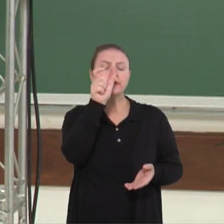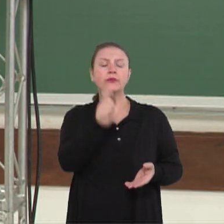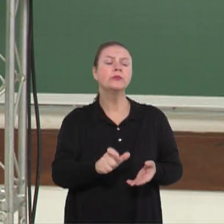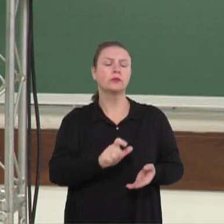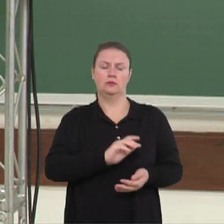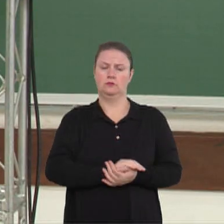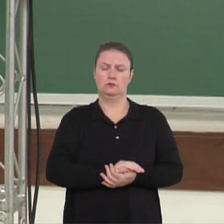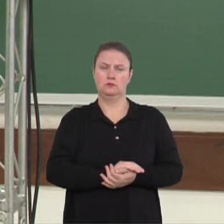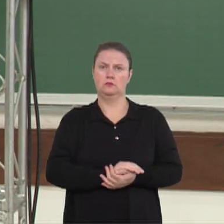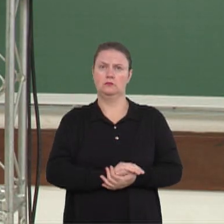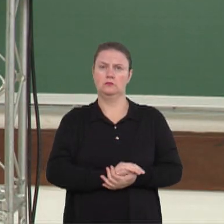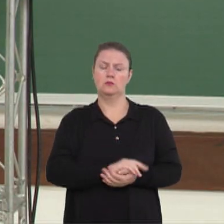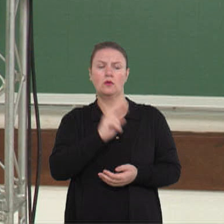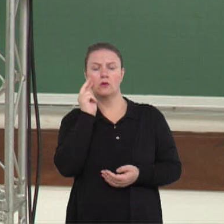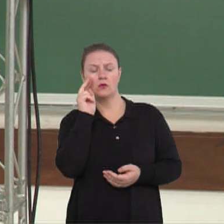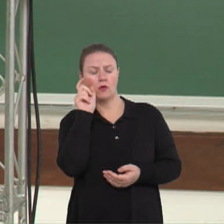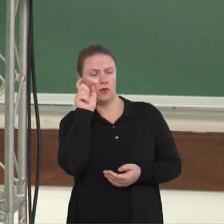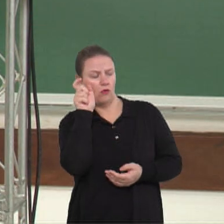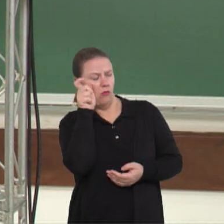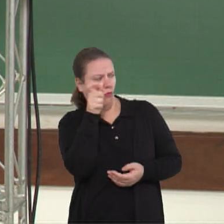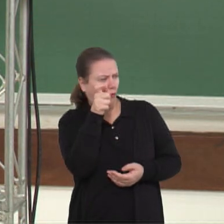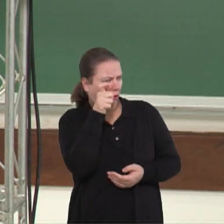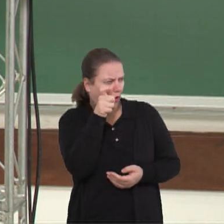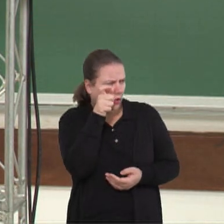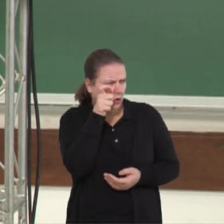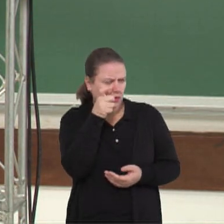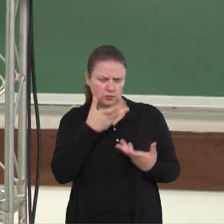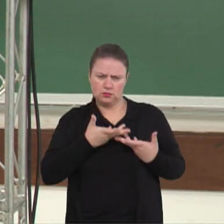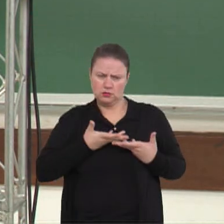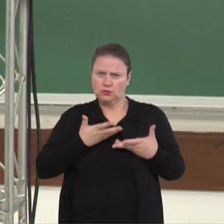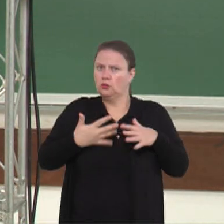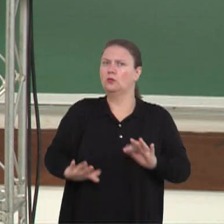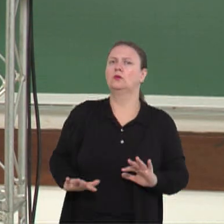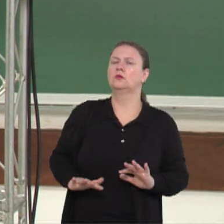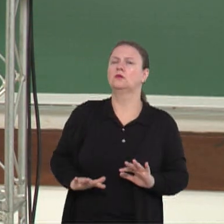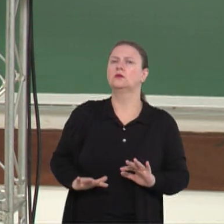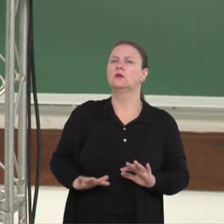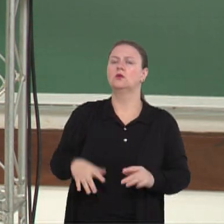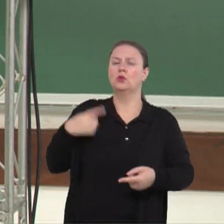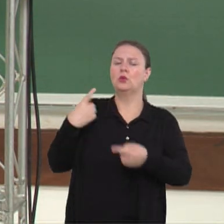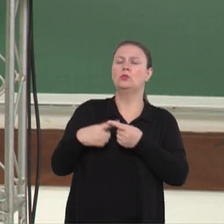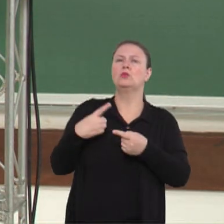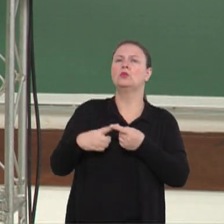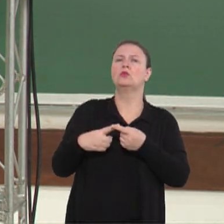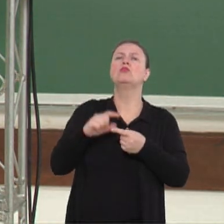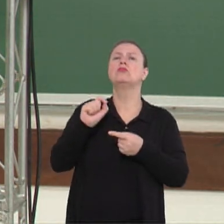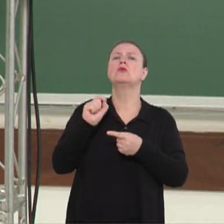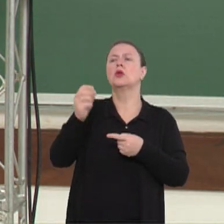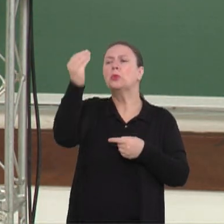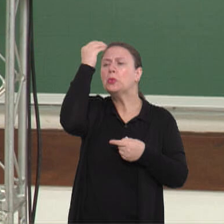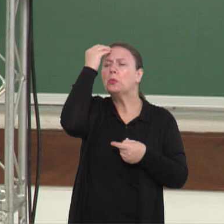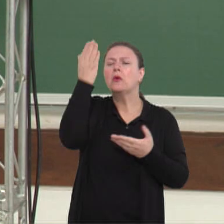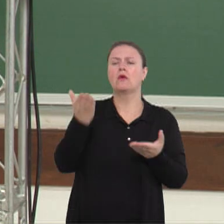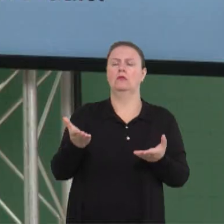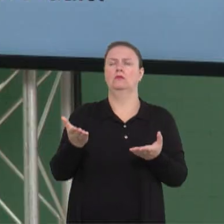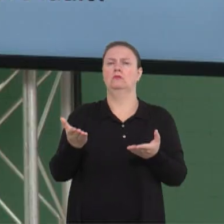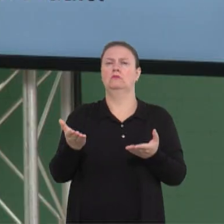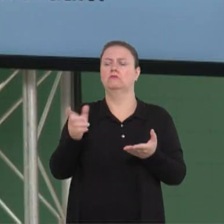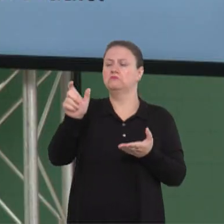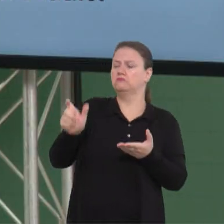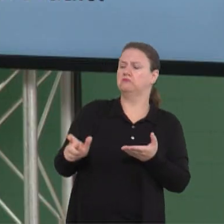pato do que ela está vendo ela não está gostando de quem é a culpa de acordo com que ela falou aqui